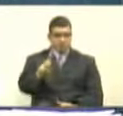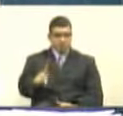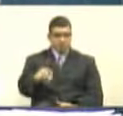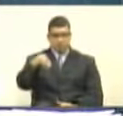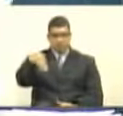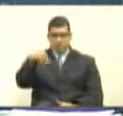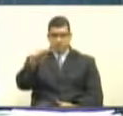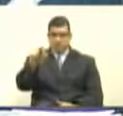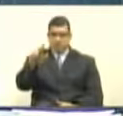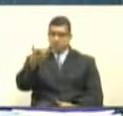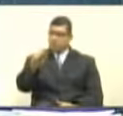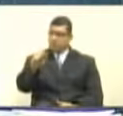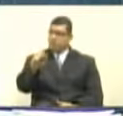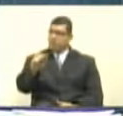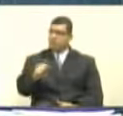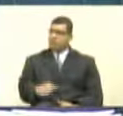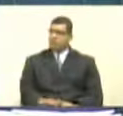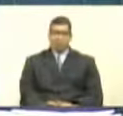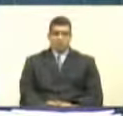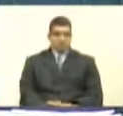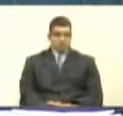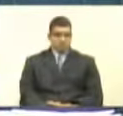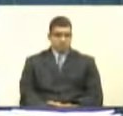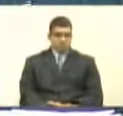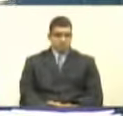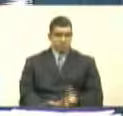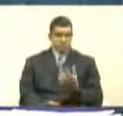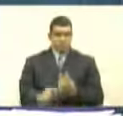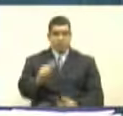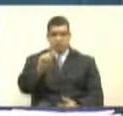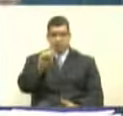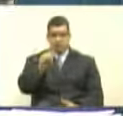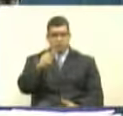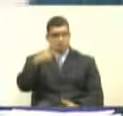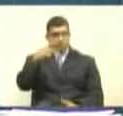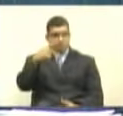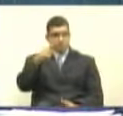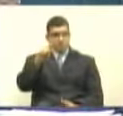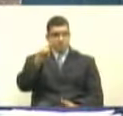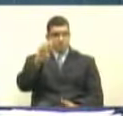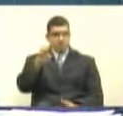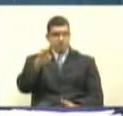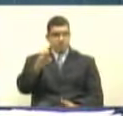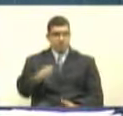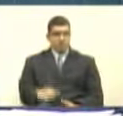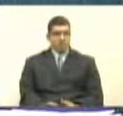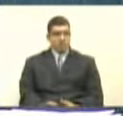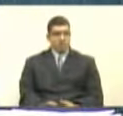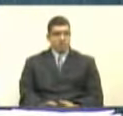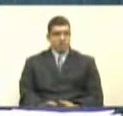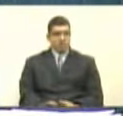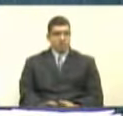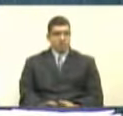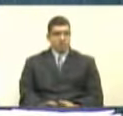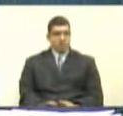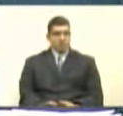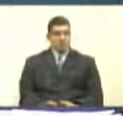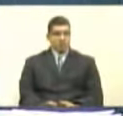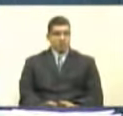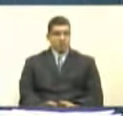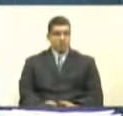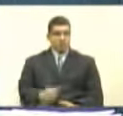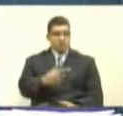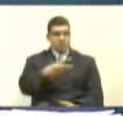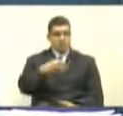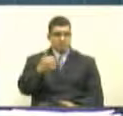Maria da Conceição Rufino, que a PGE recorre, contesta e embarga desde